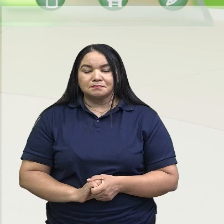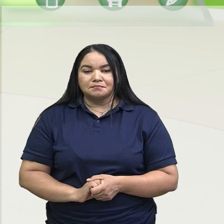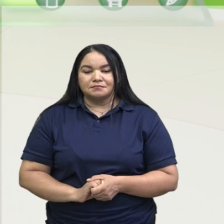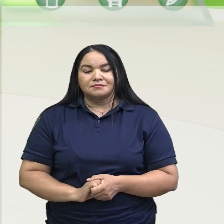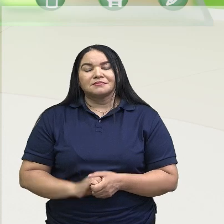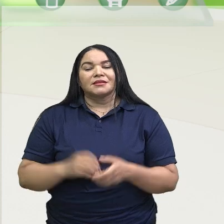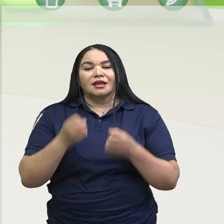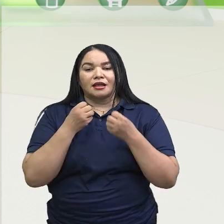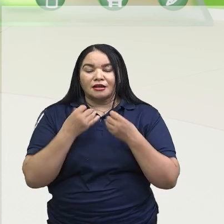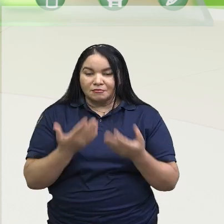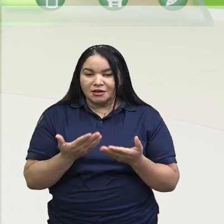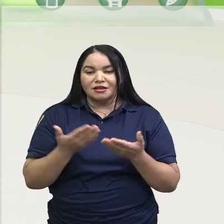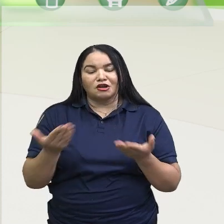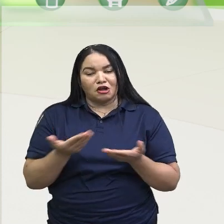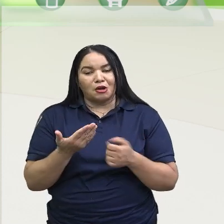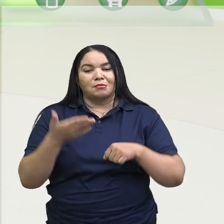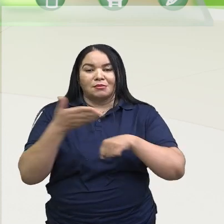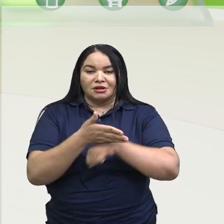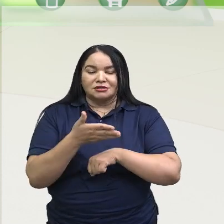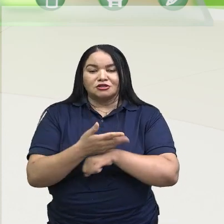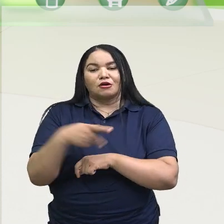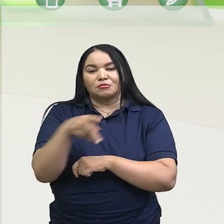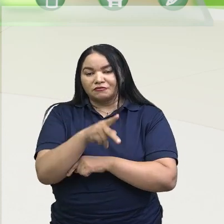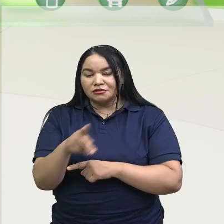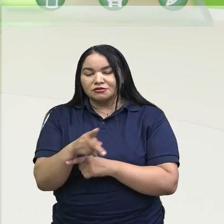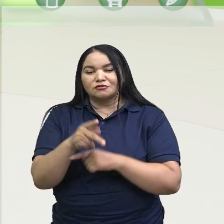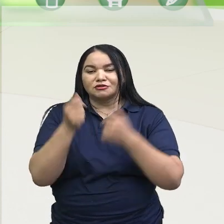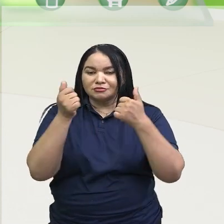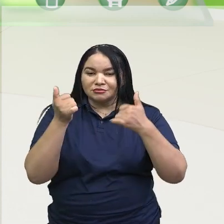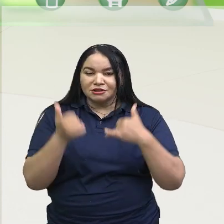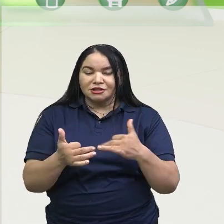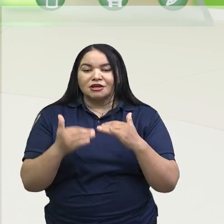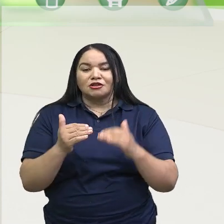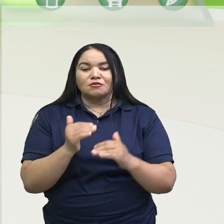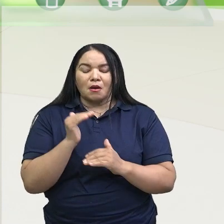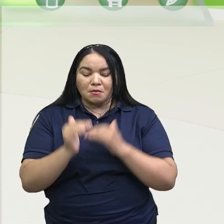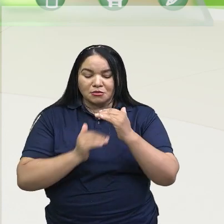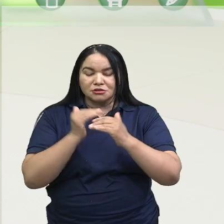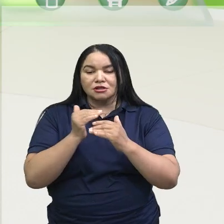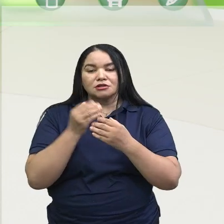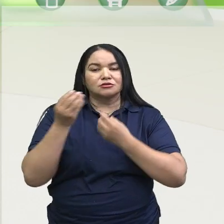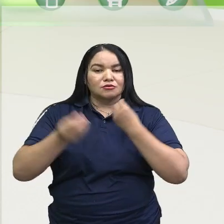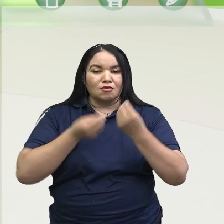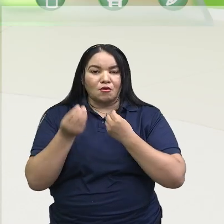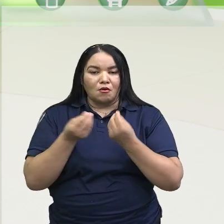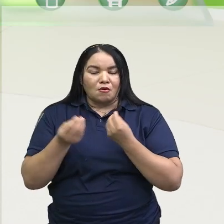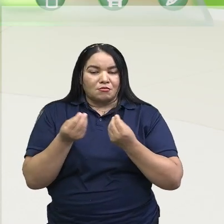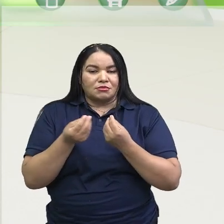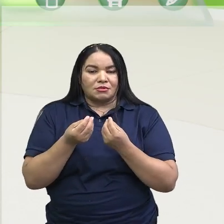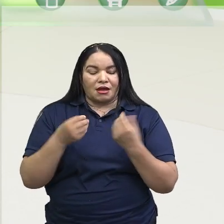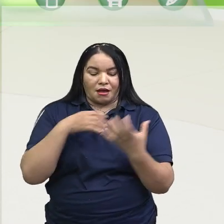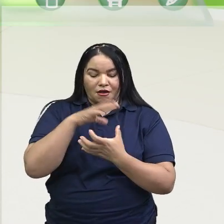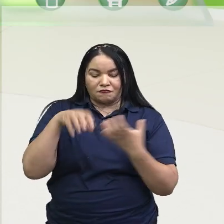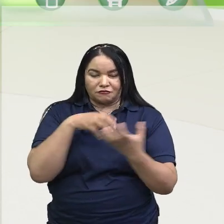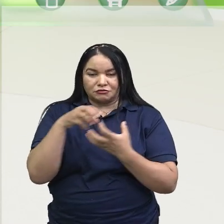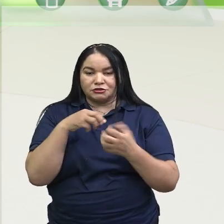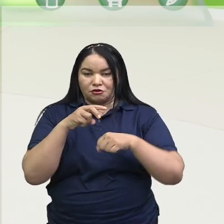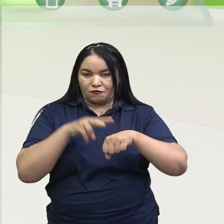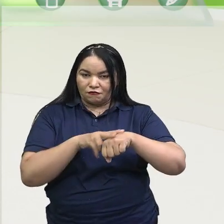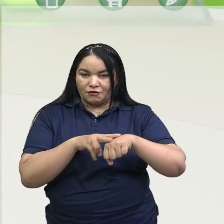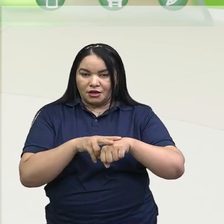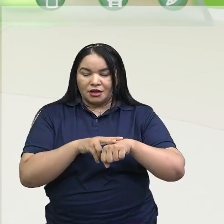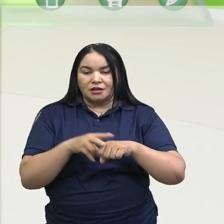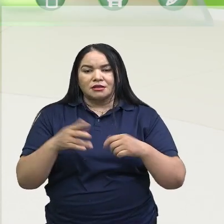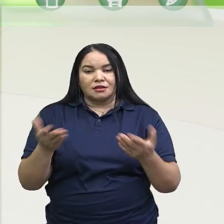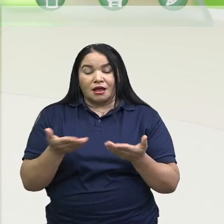Muito bem, né? Tivemos aí a participação do professor explicando para a gente esse processo, né? O mecanismo relacionado à Revolução Verde. E aí a gente